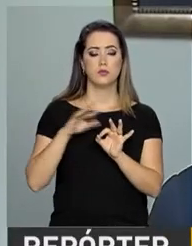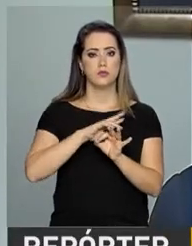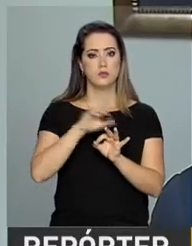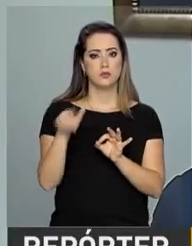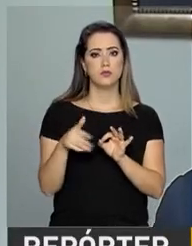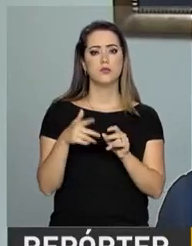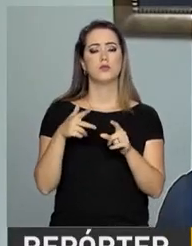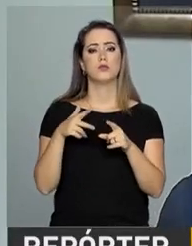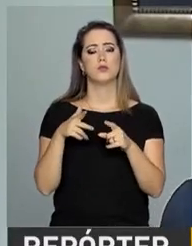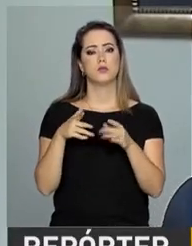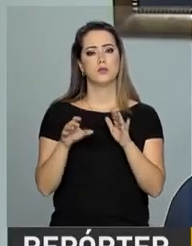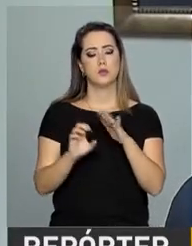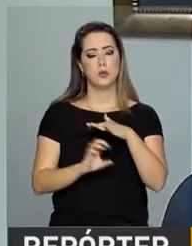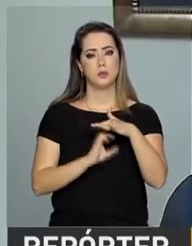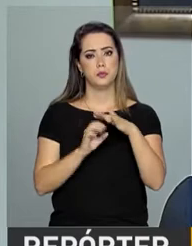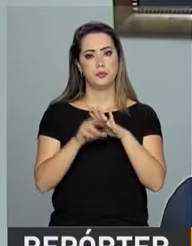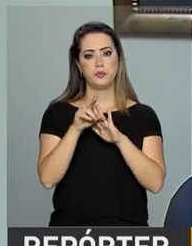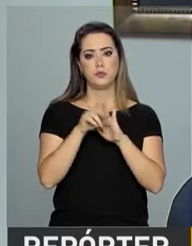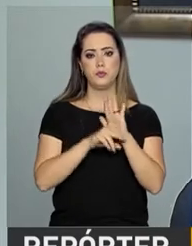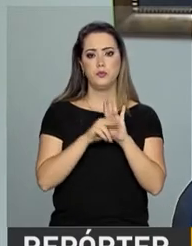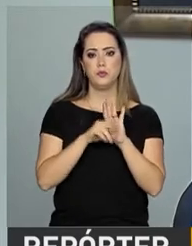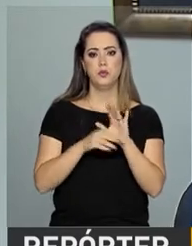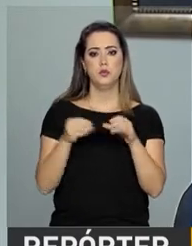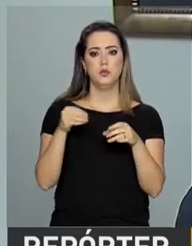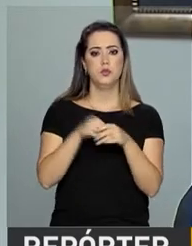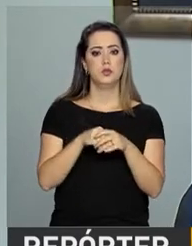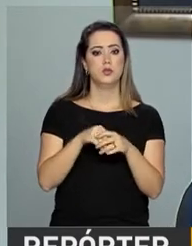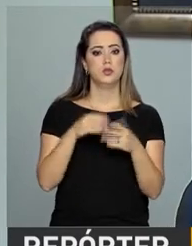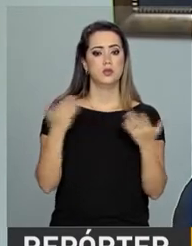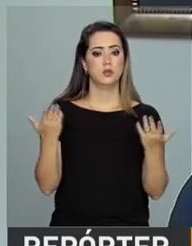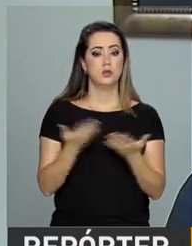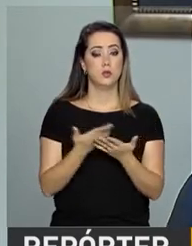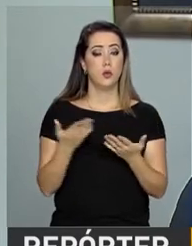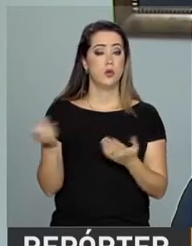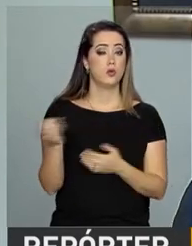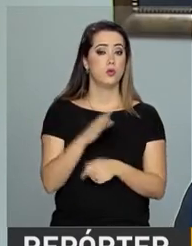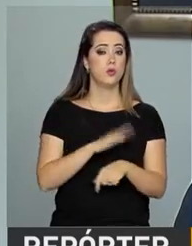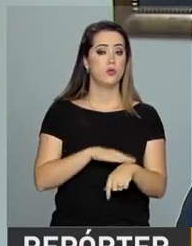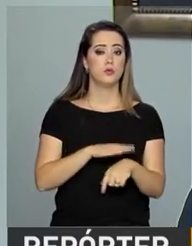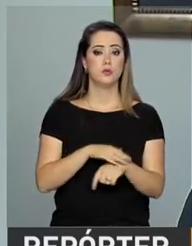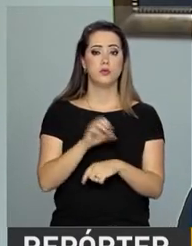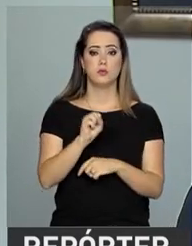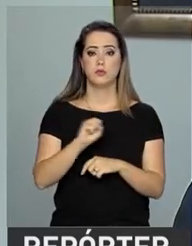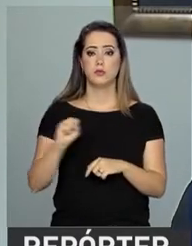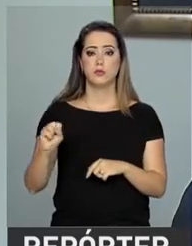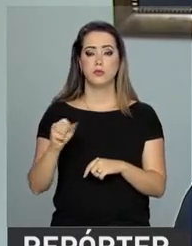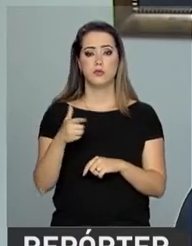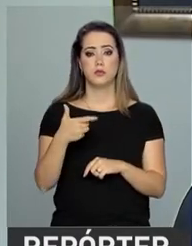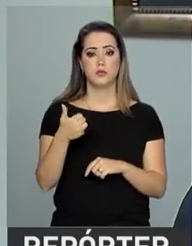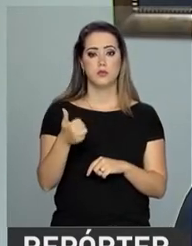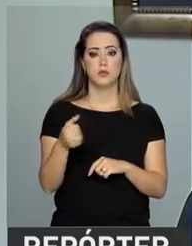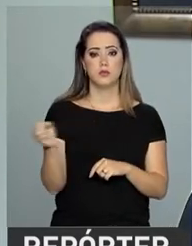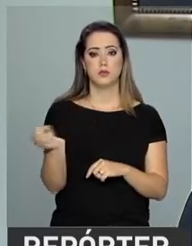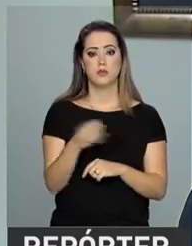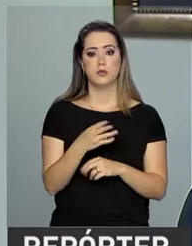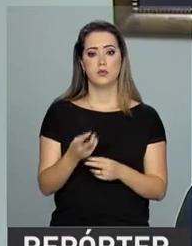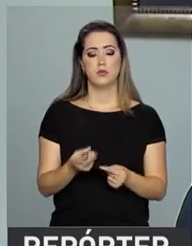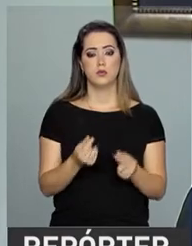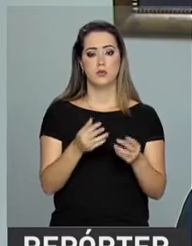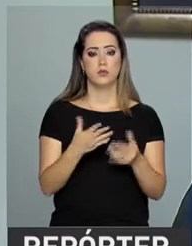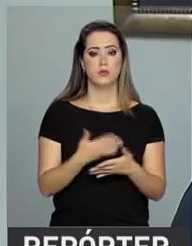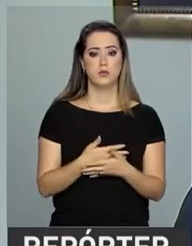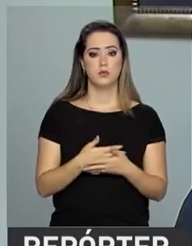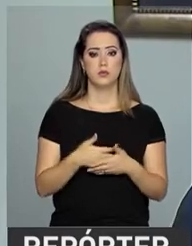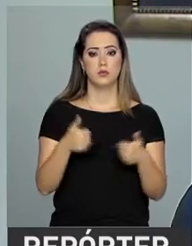coloque a o setor de mineração no século 21 para trazer novos investimentos para